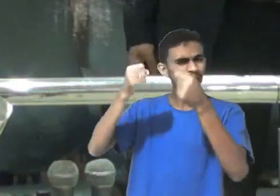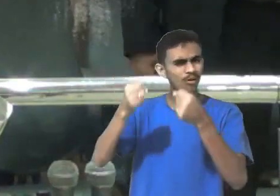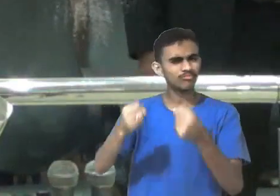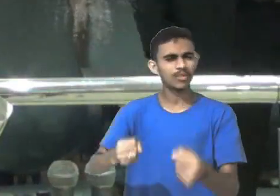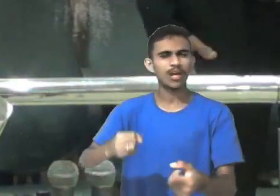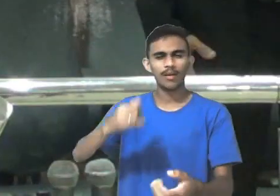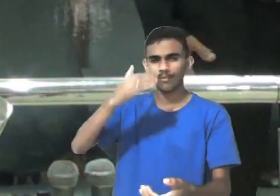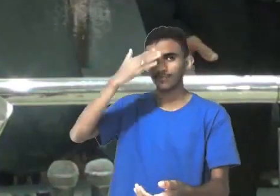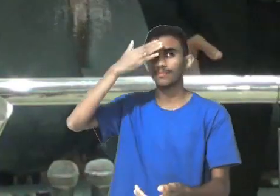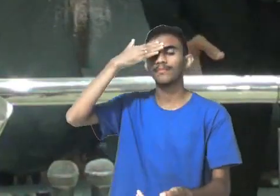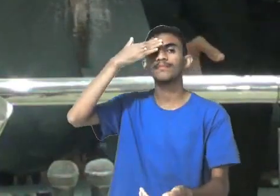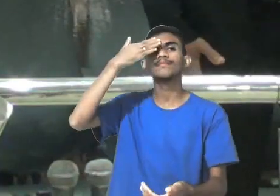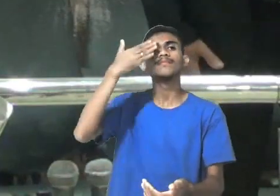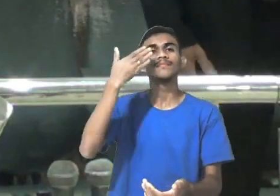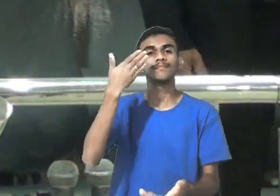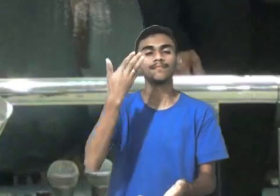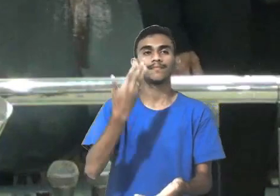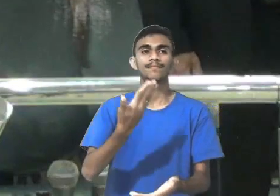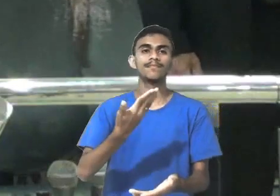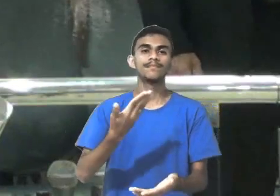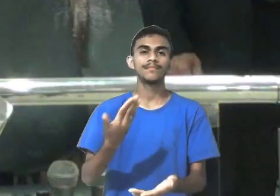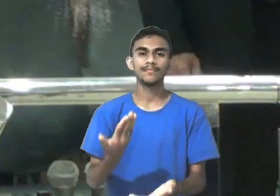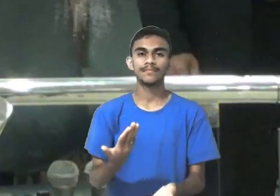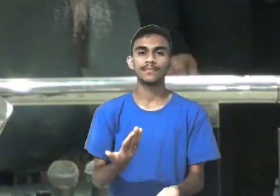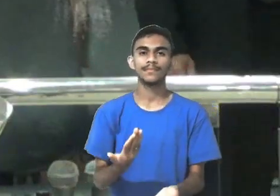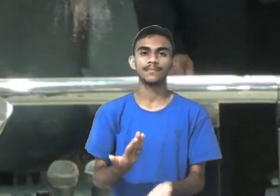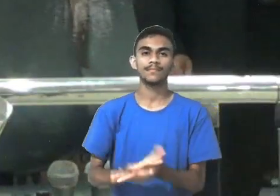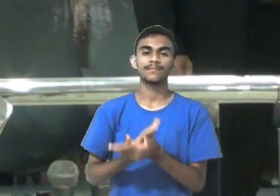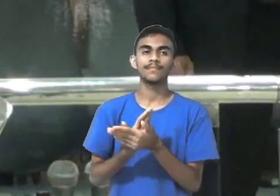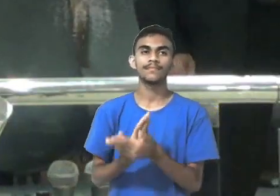nele podemos